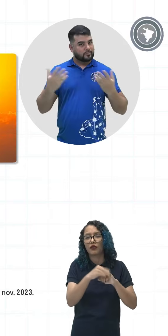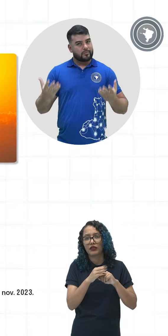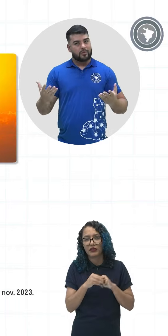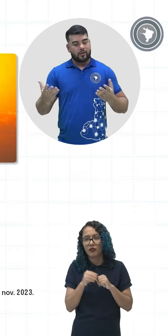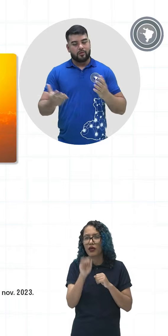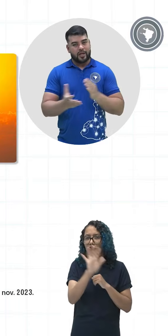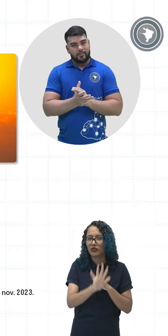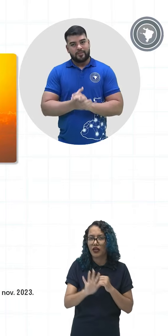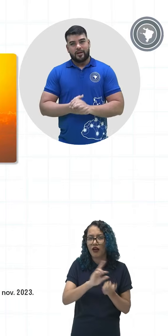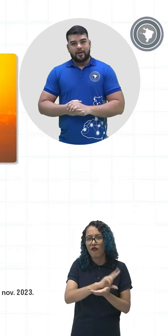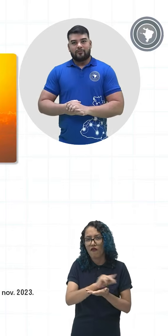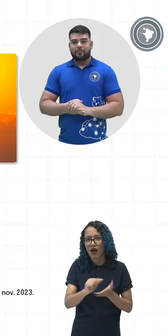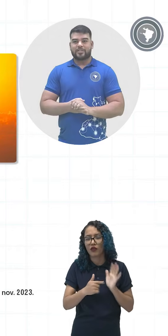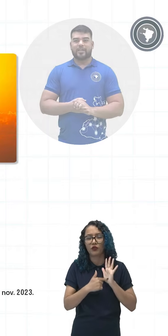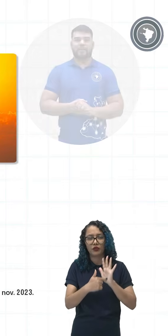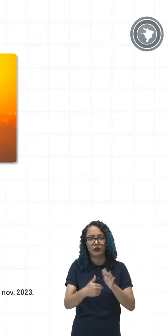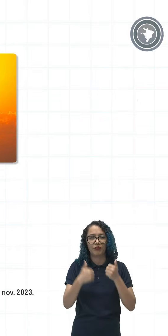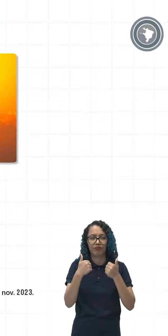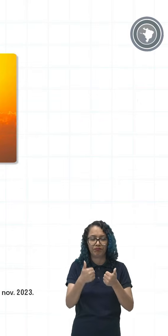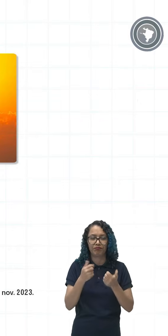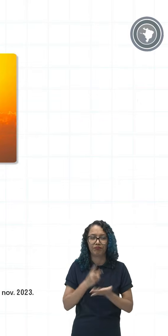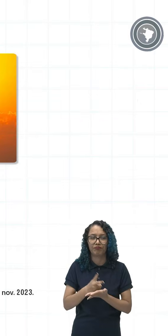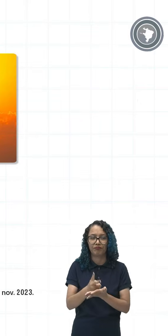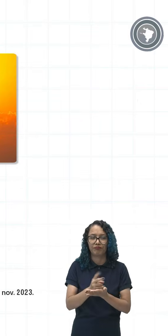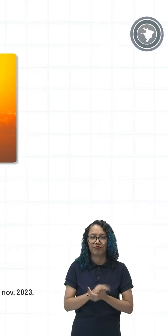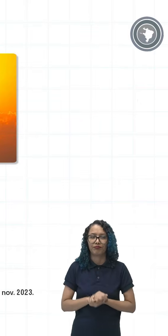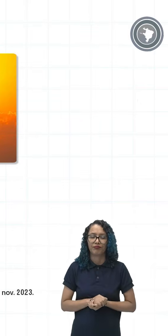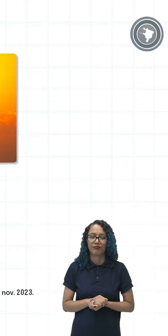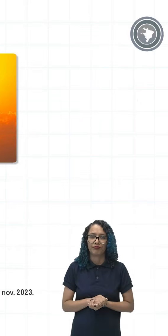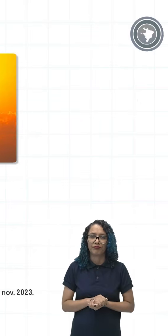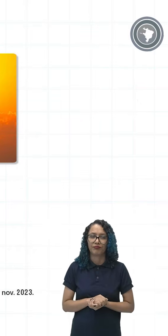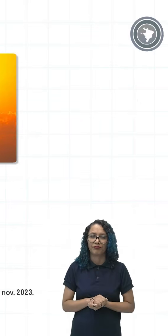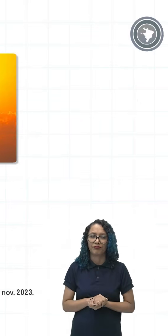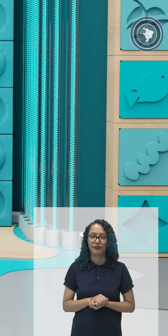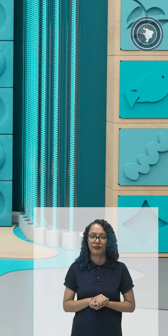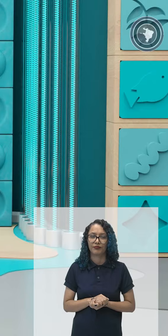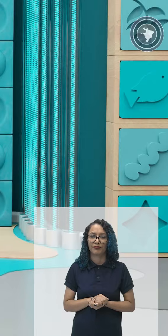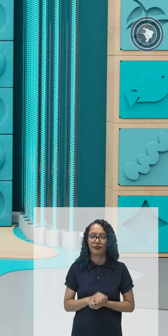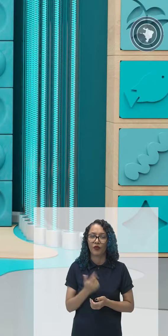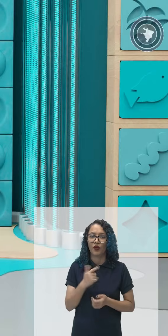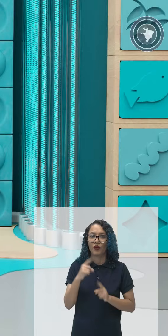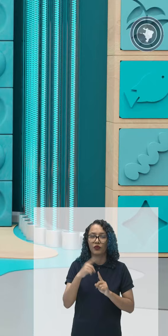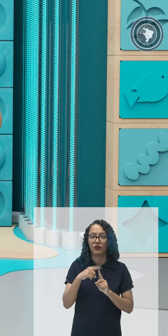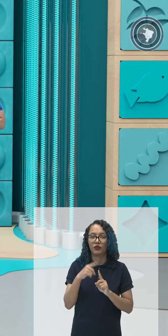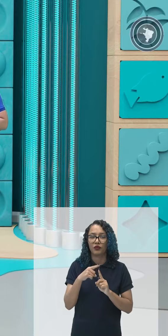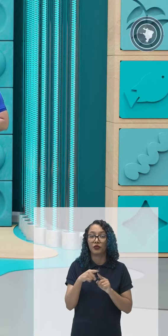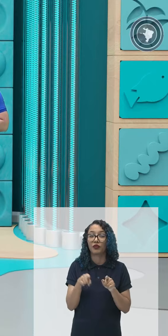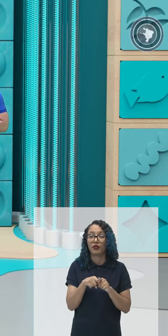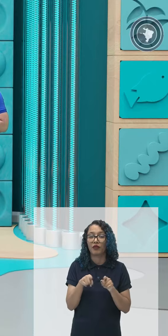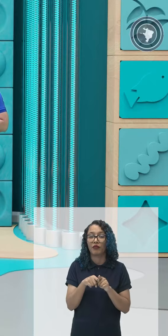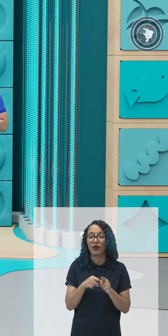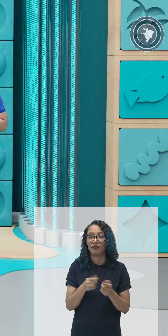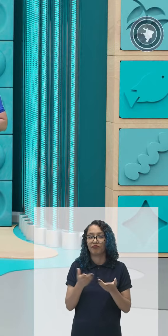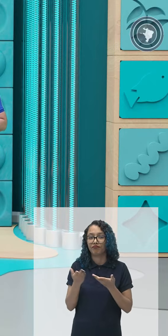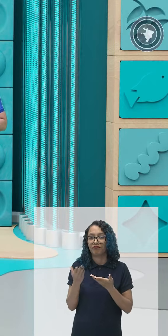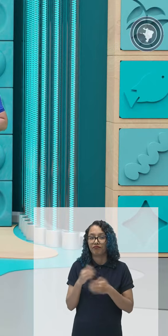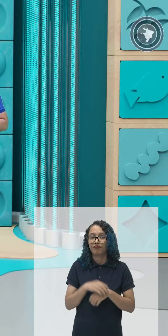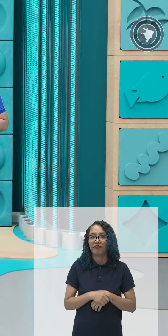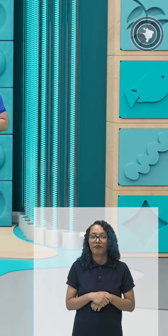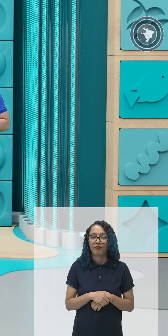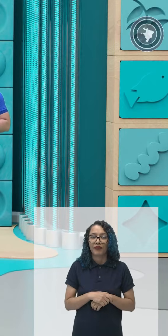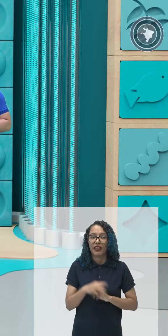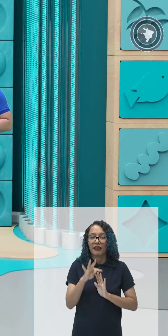mundo. Ok? Vamos seguir? Então, temos mais um tipo textual para estudar, que é esse aqui, ó,